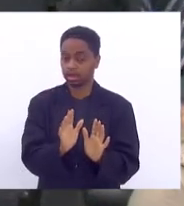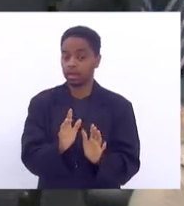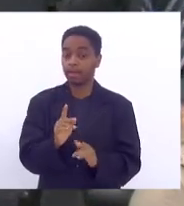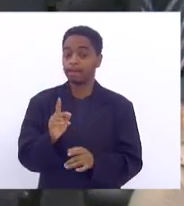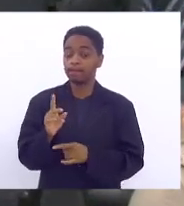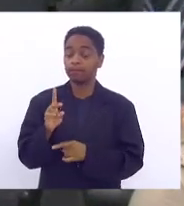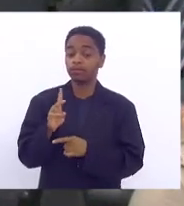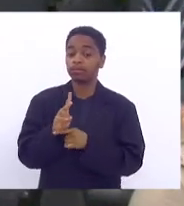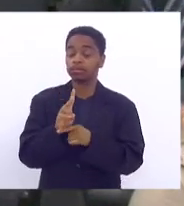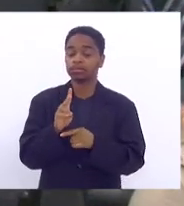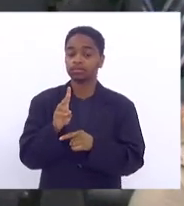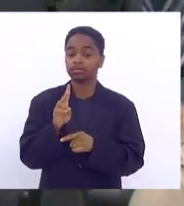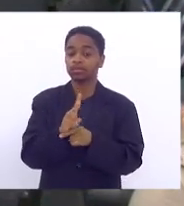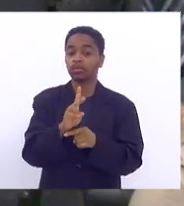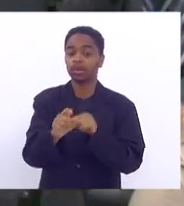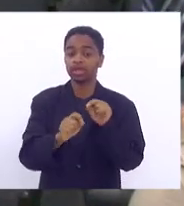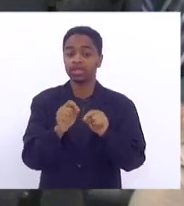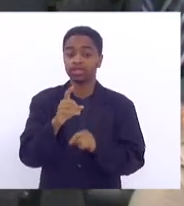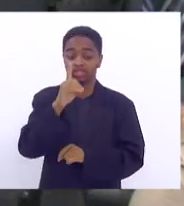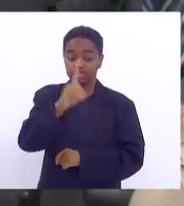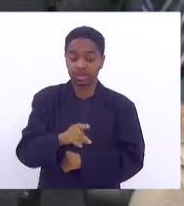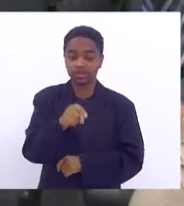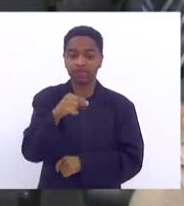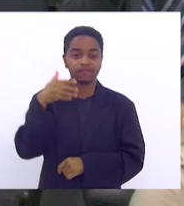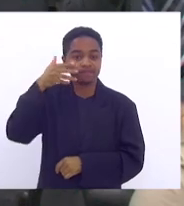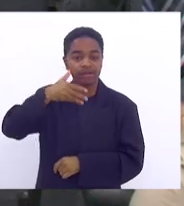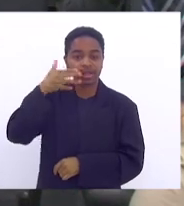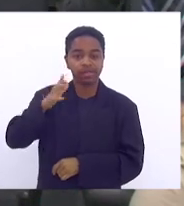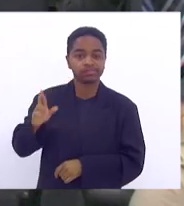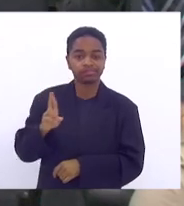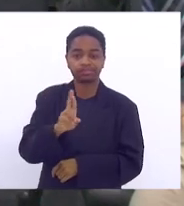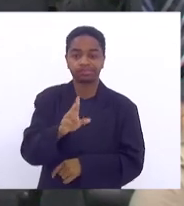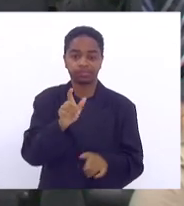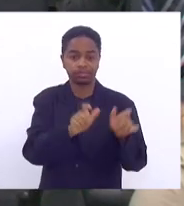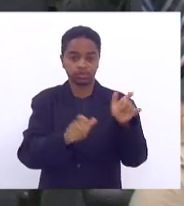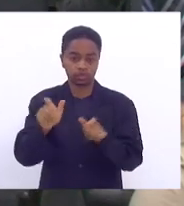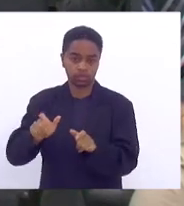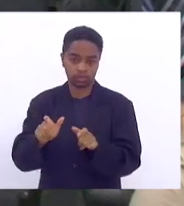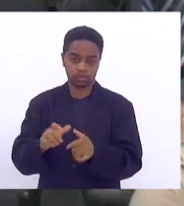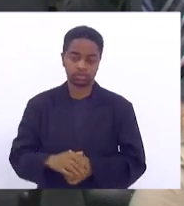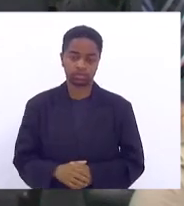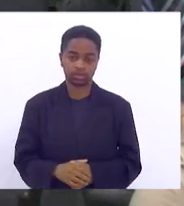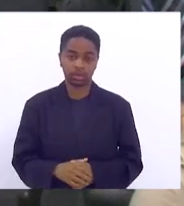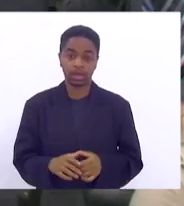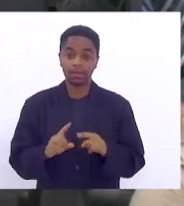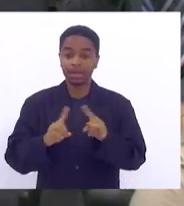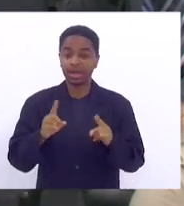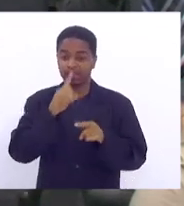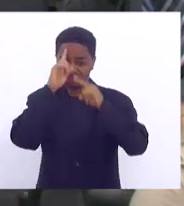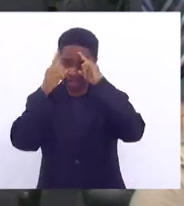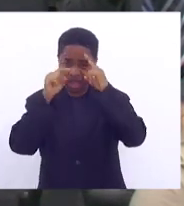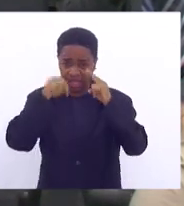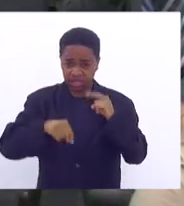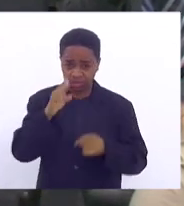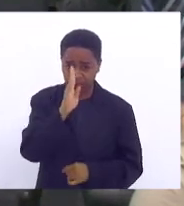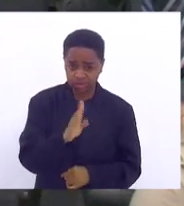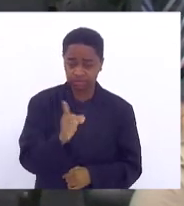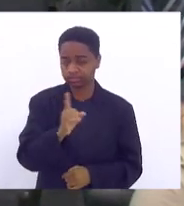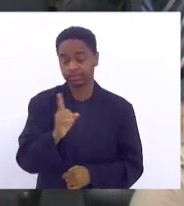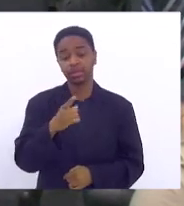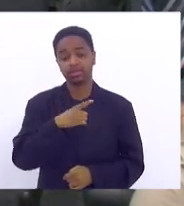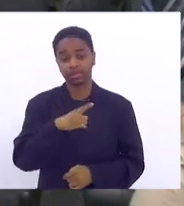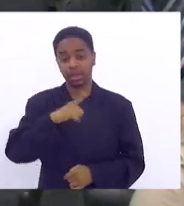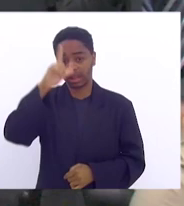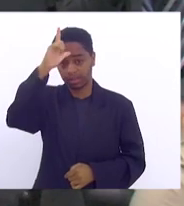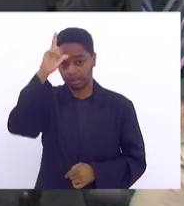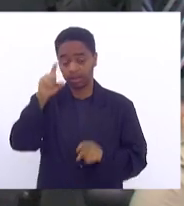de representar e de falar por essas por essas pessoas e não é uma jabuticaba brasileira tá na Constituição alemã tá na Constituição da Itália